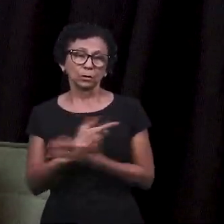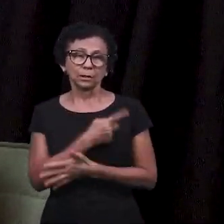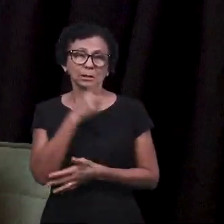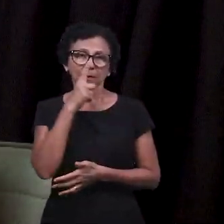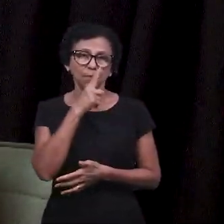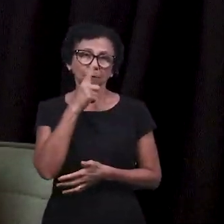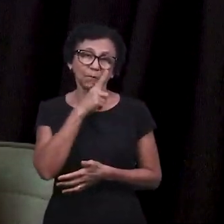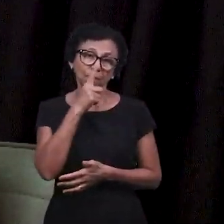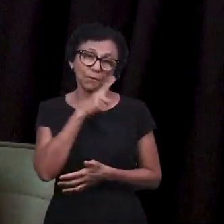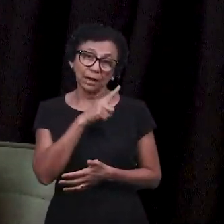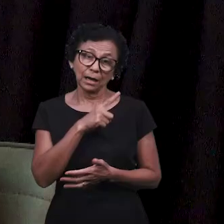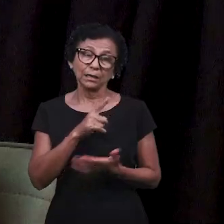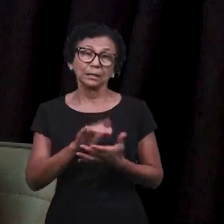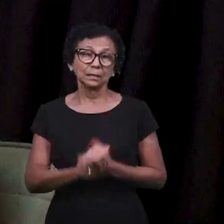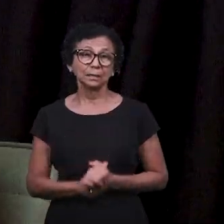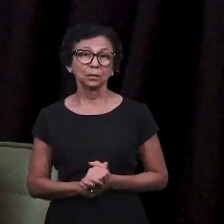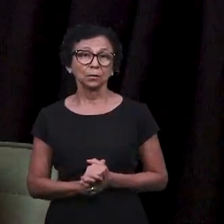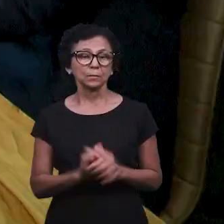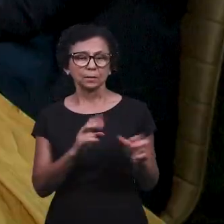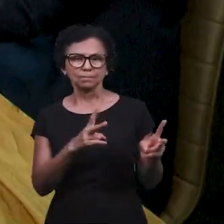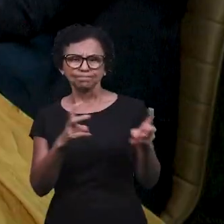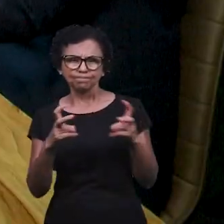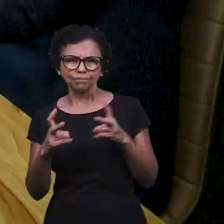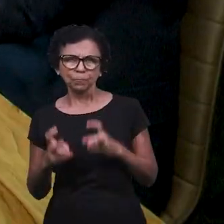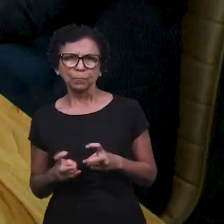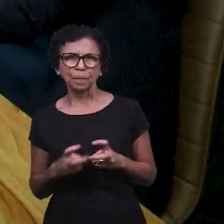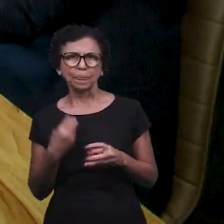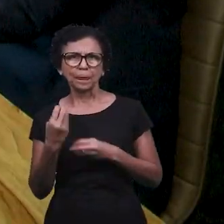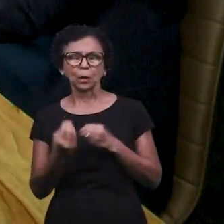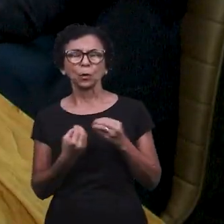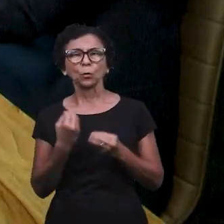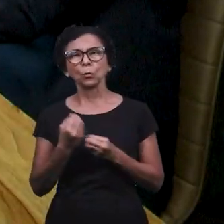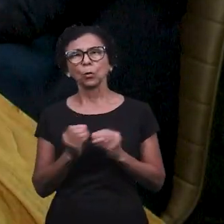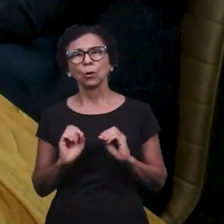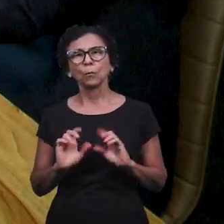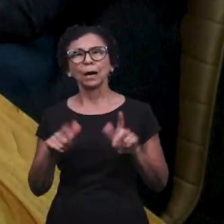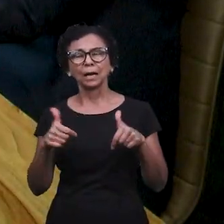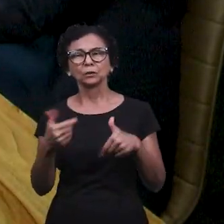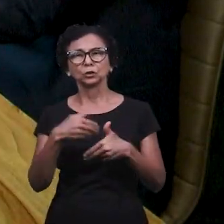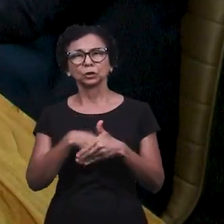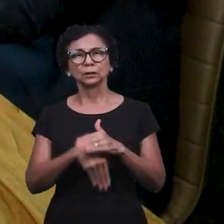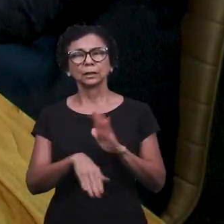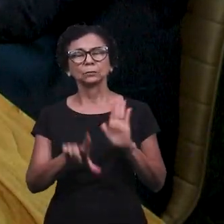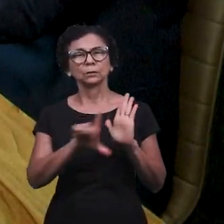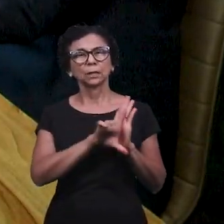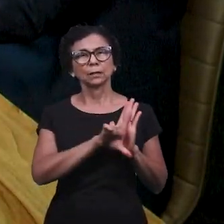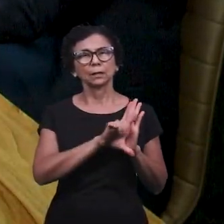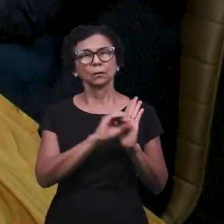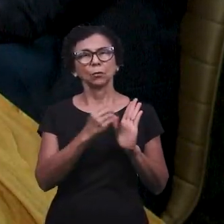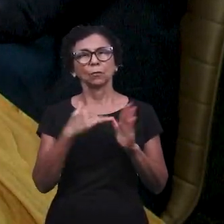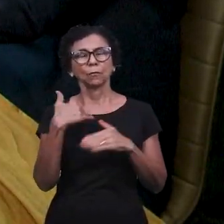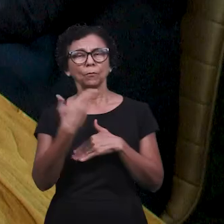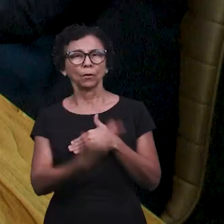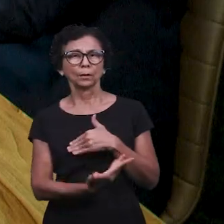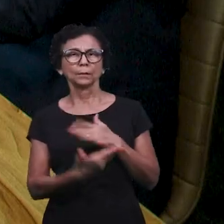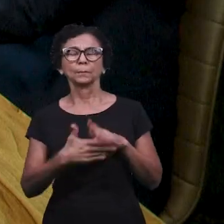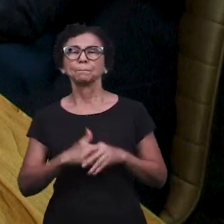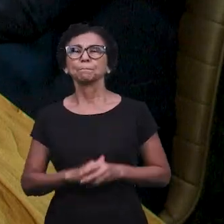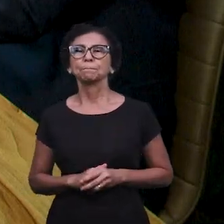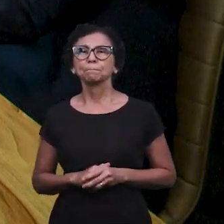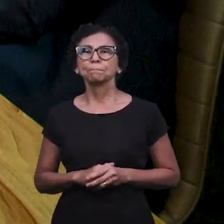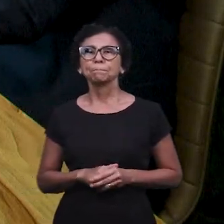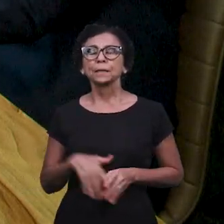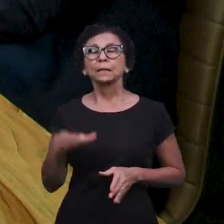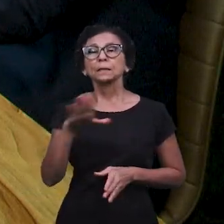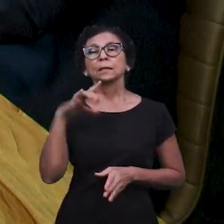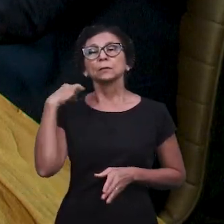prevenção, detecção e remediação dessas ilegalidades. Como que o compliance ele se relaciona com o direito penal?